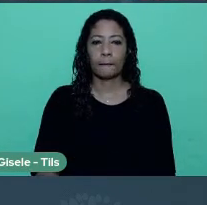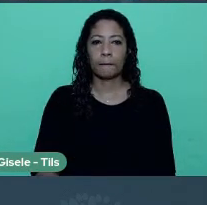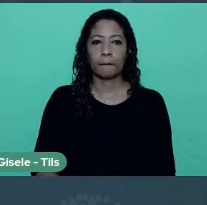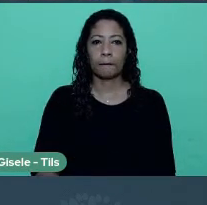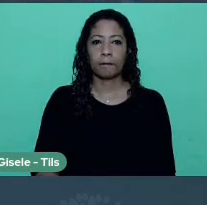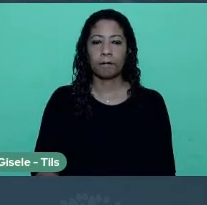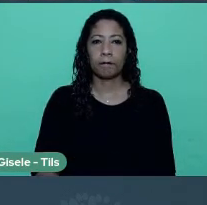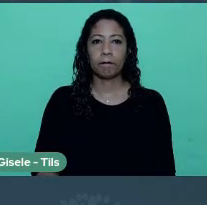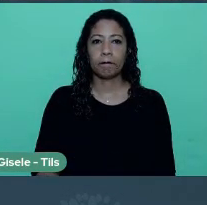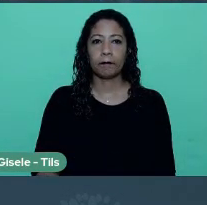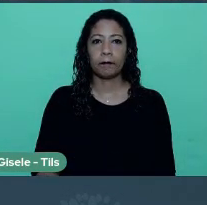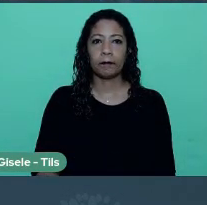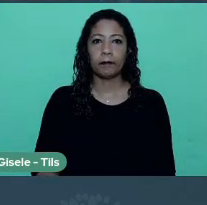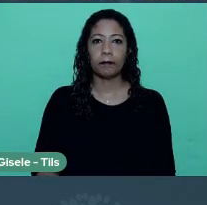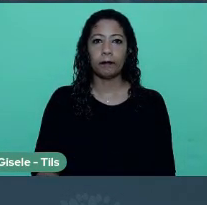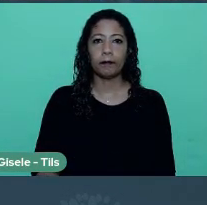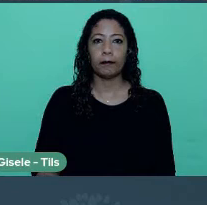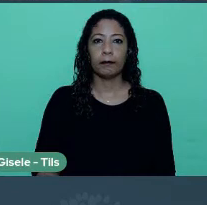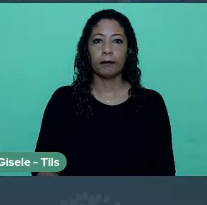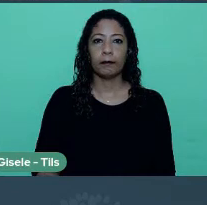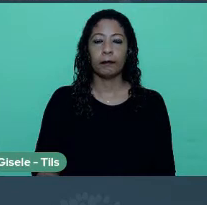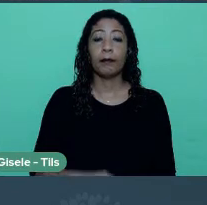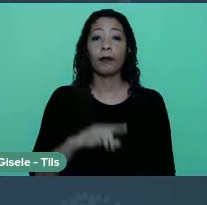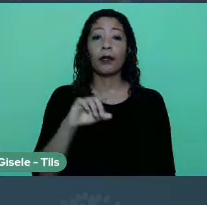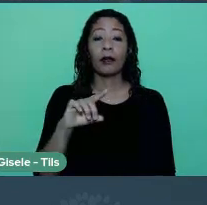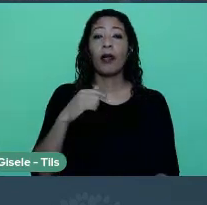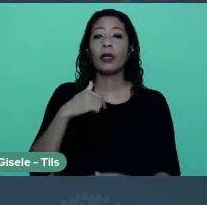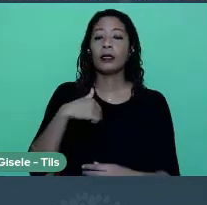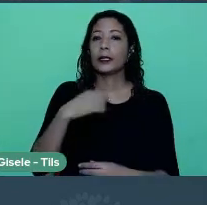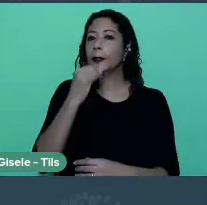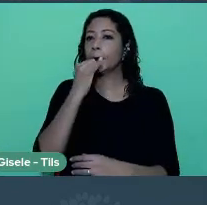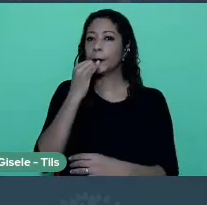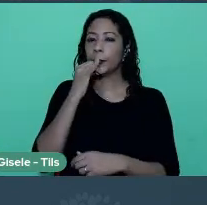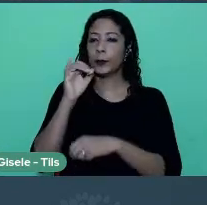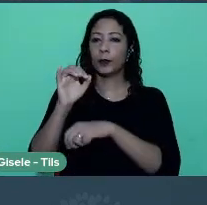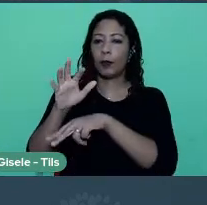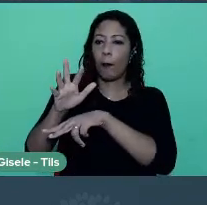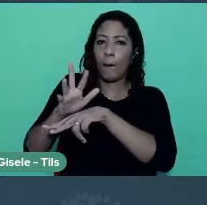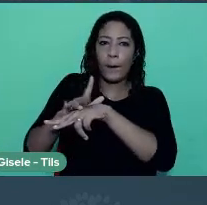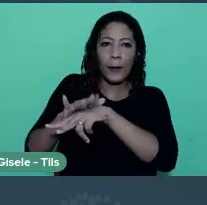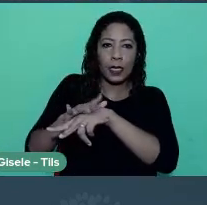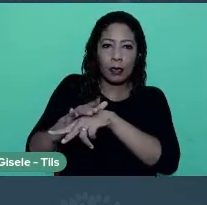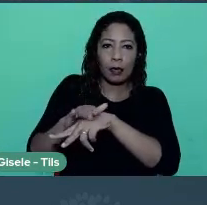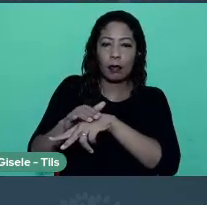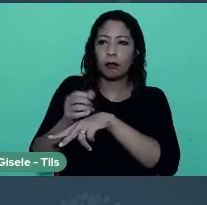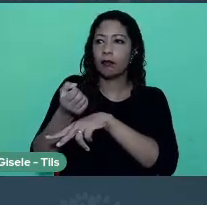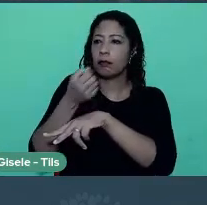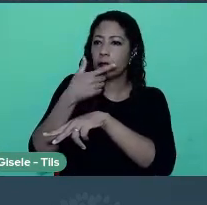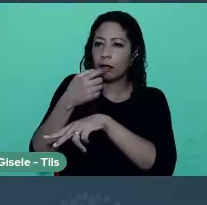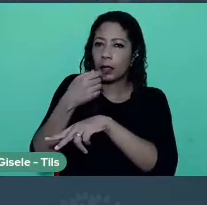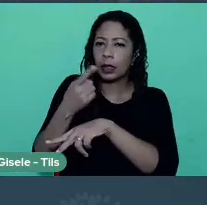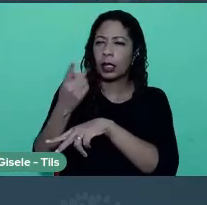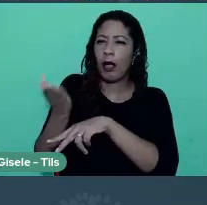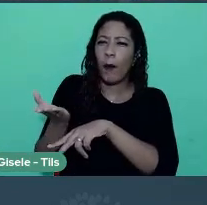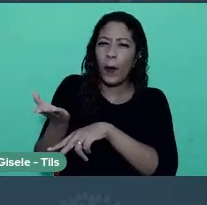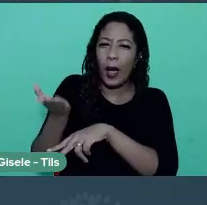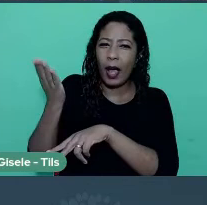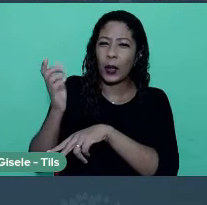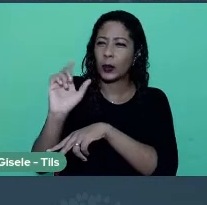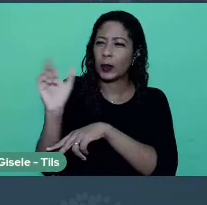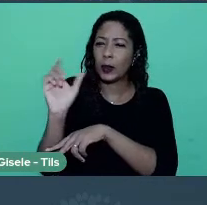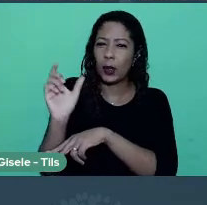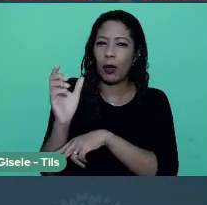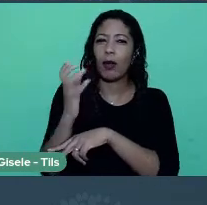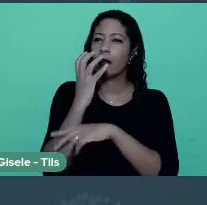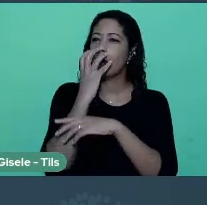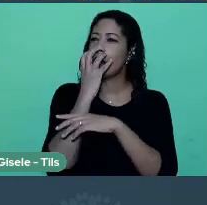Aqui, quando eu vou indicar um biológico, né, o meu paciente não melhorou com todas aquelas medicações, corticoide em dose alta, broncodilatador